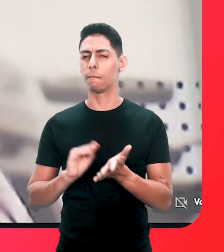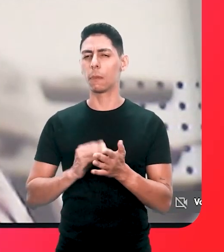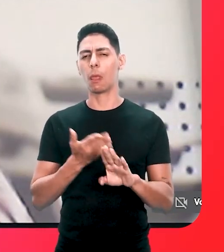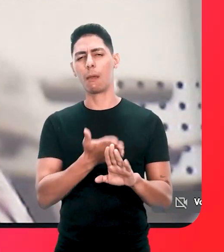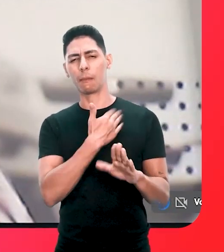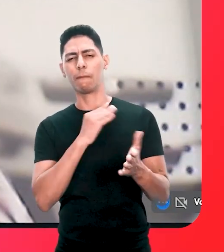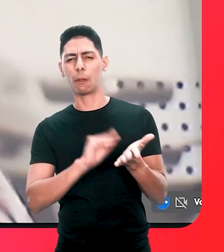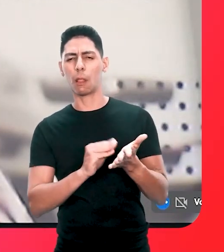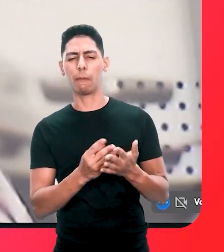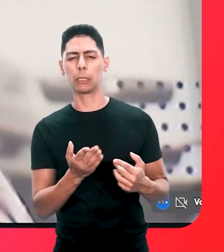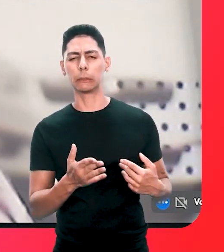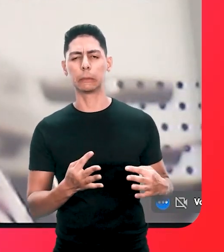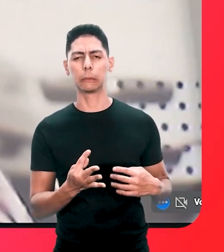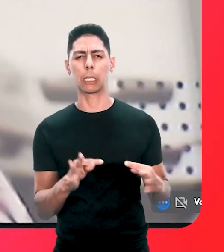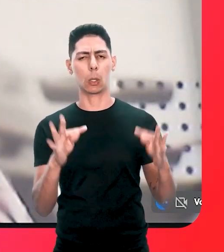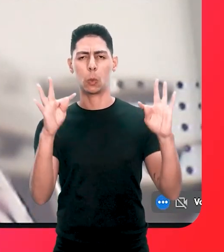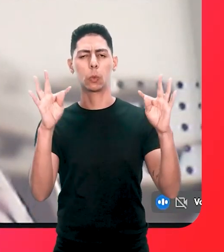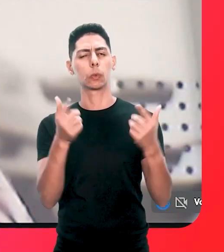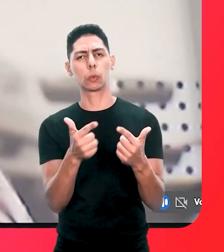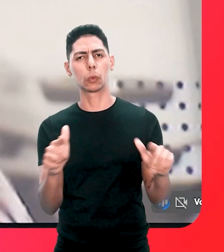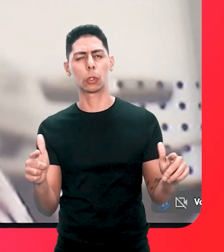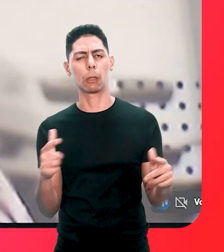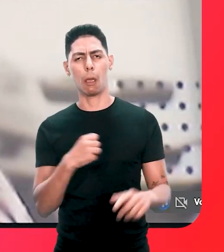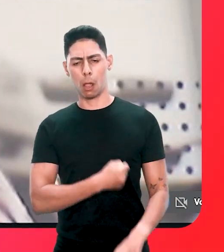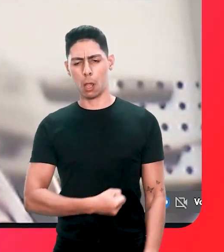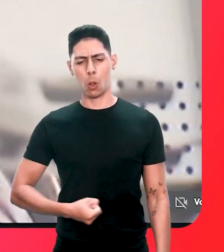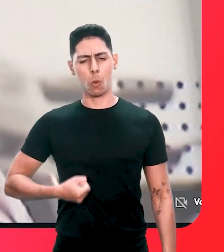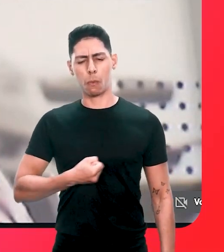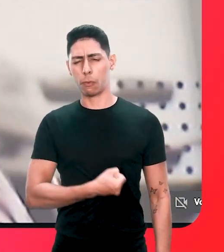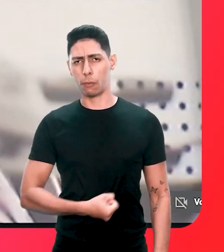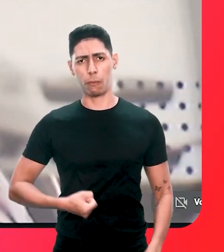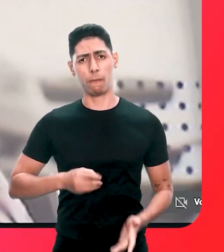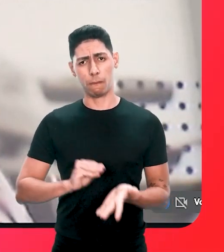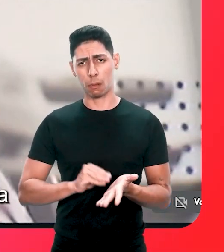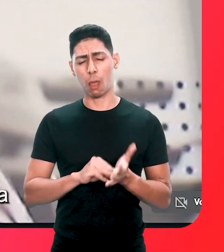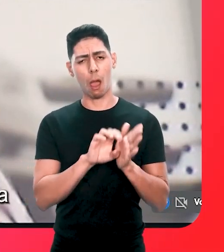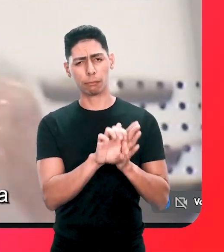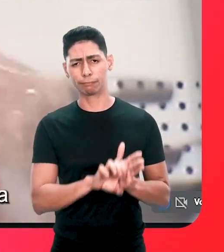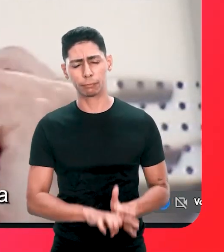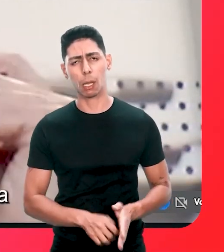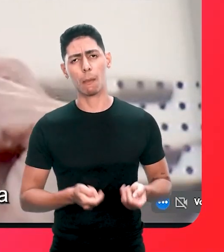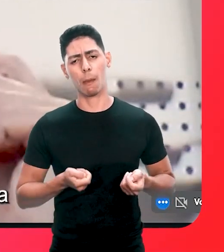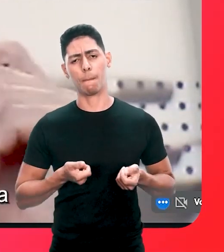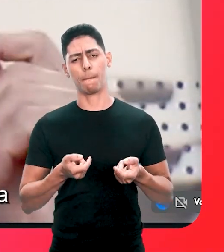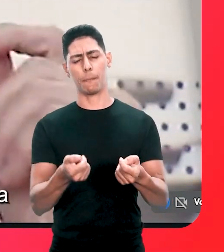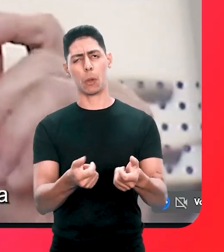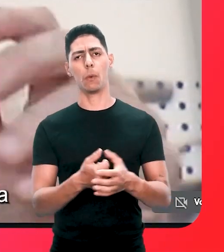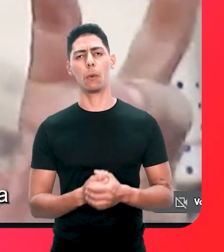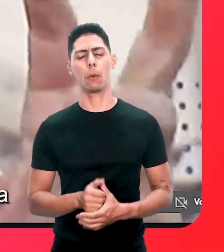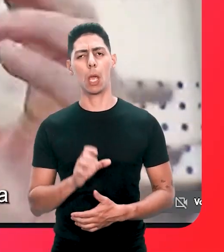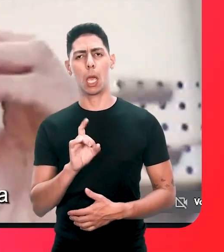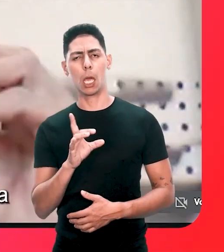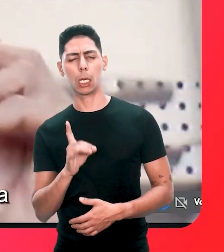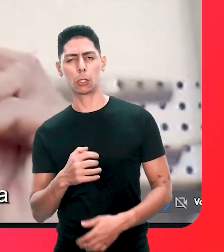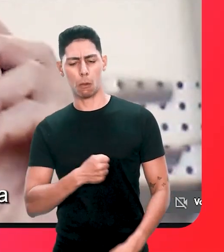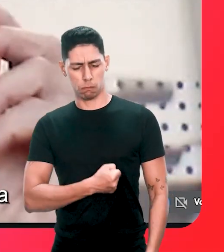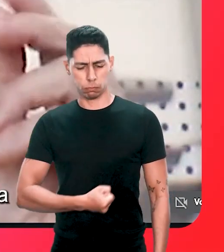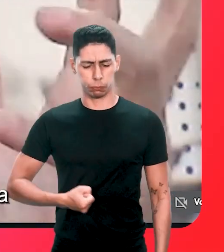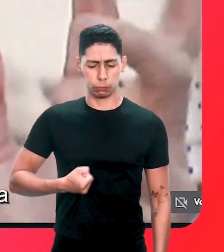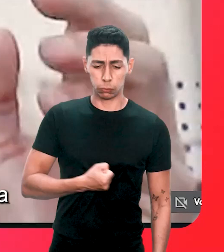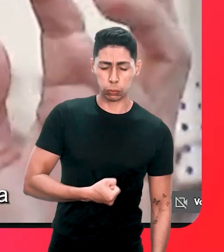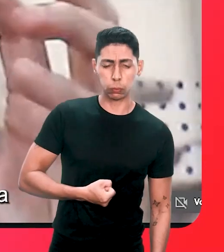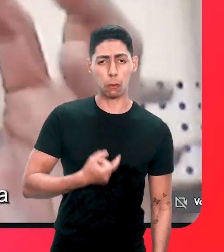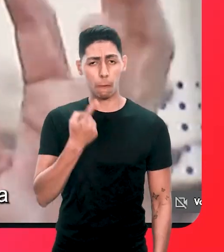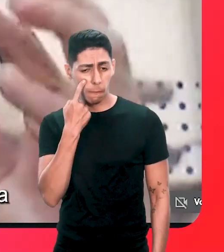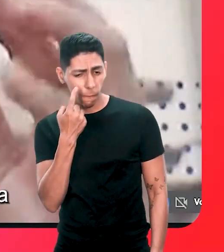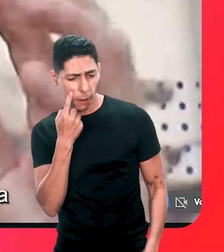recurso, nunca pediu aquela... Ultrassonografia, ele fazia só aquela auscultação, que tu